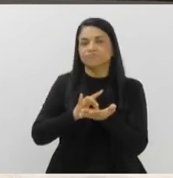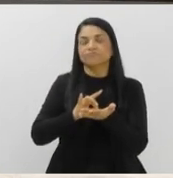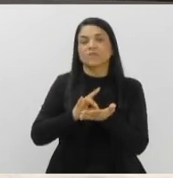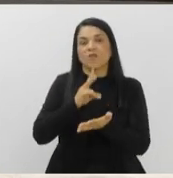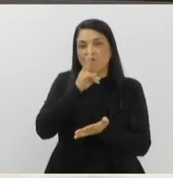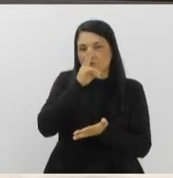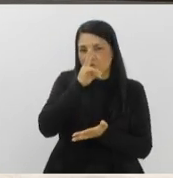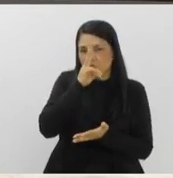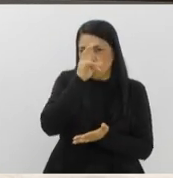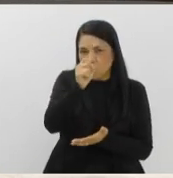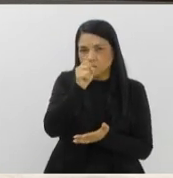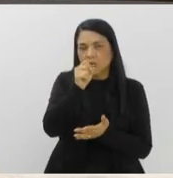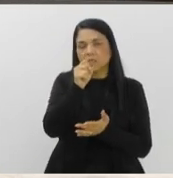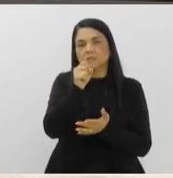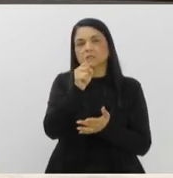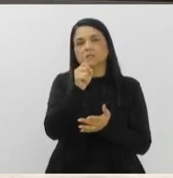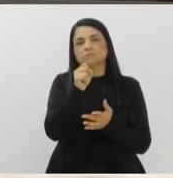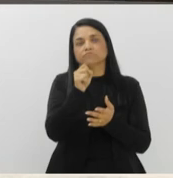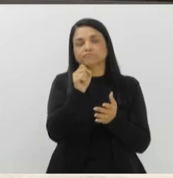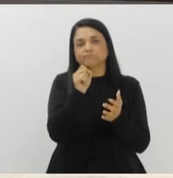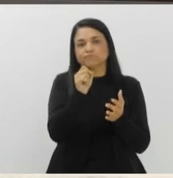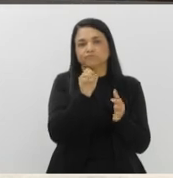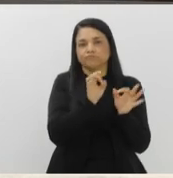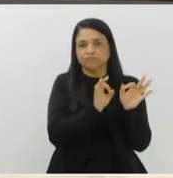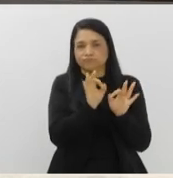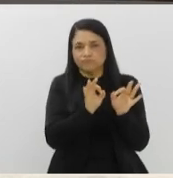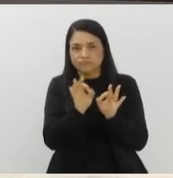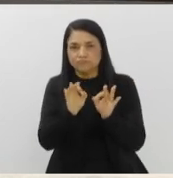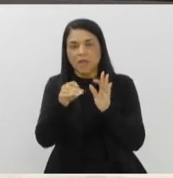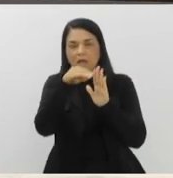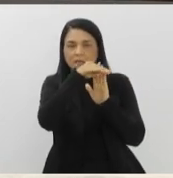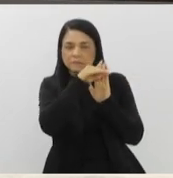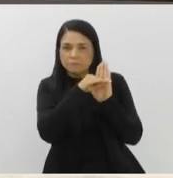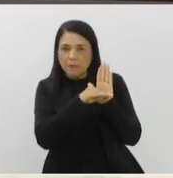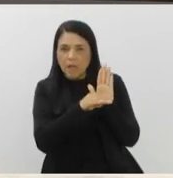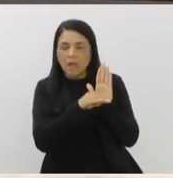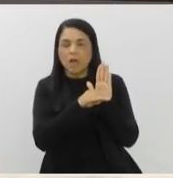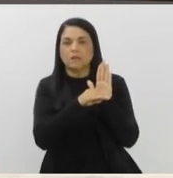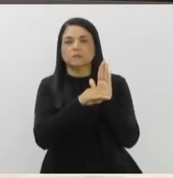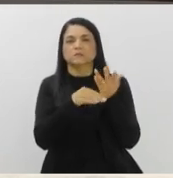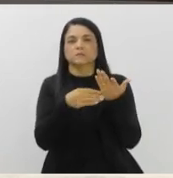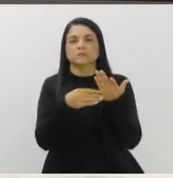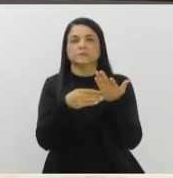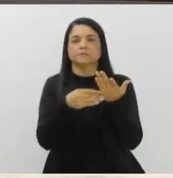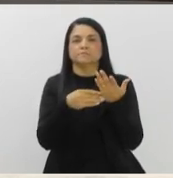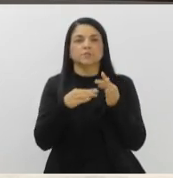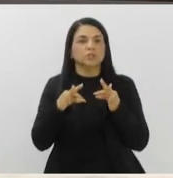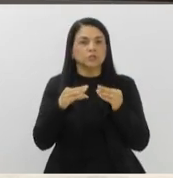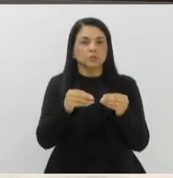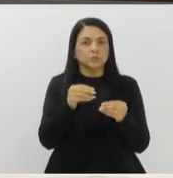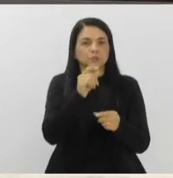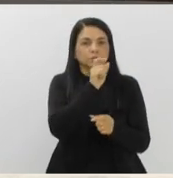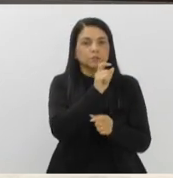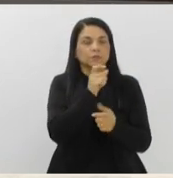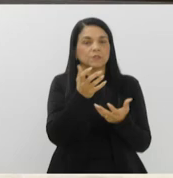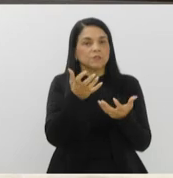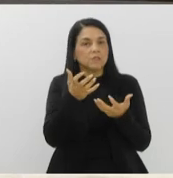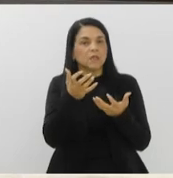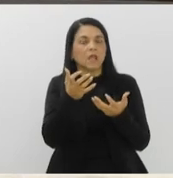fortalecer as organizações, as pautas e tudo aquilo que as nossas mulheres